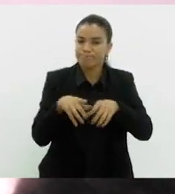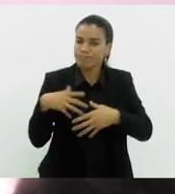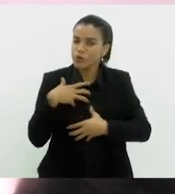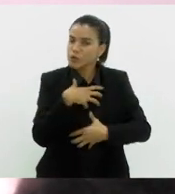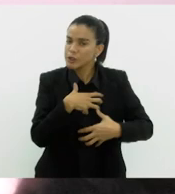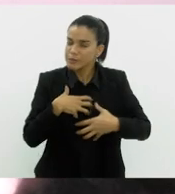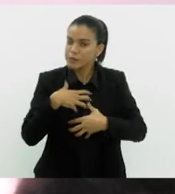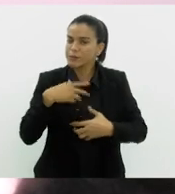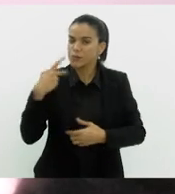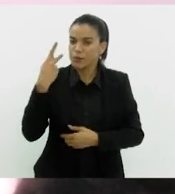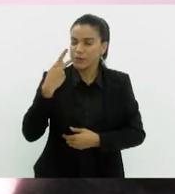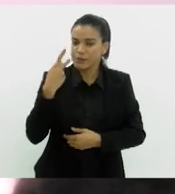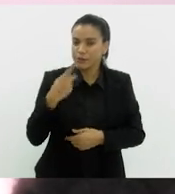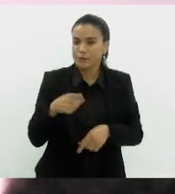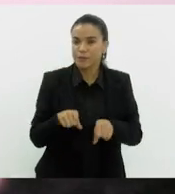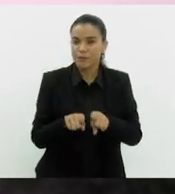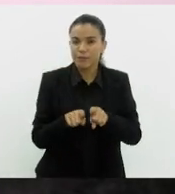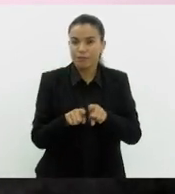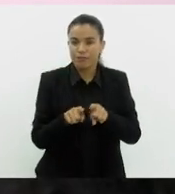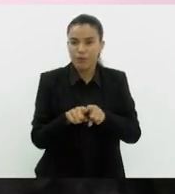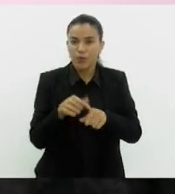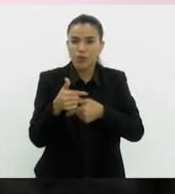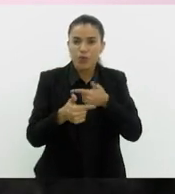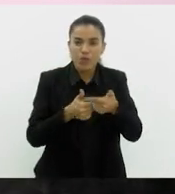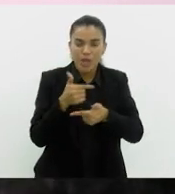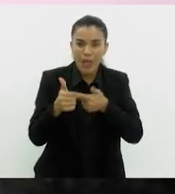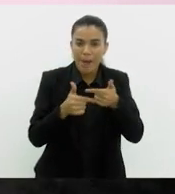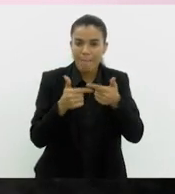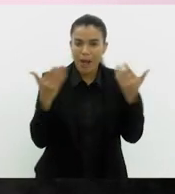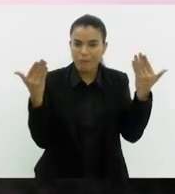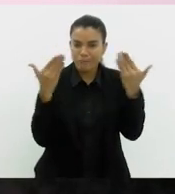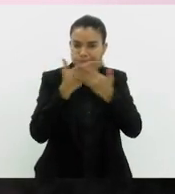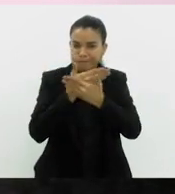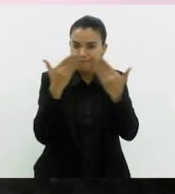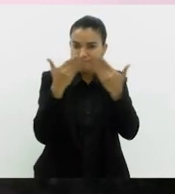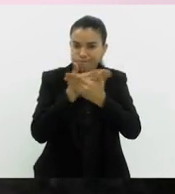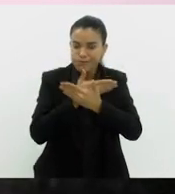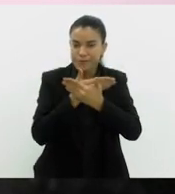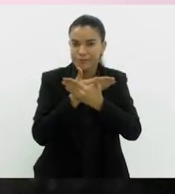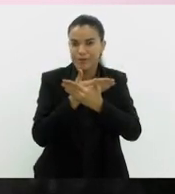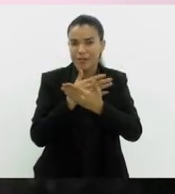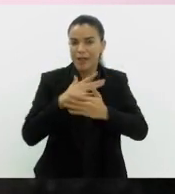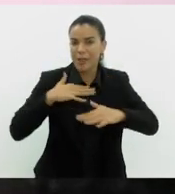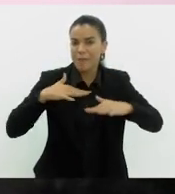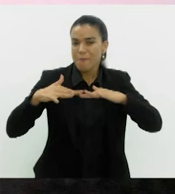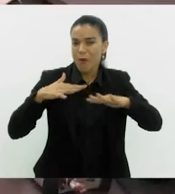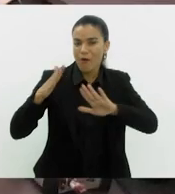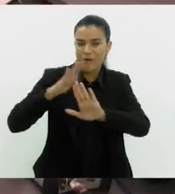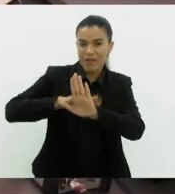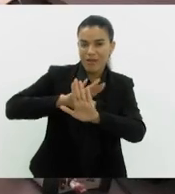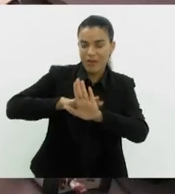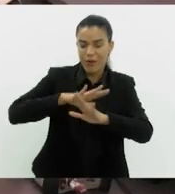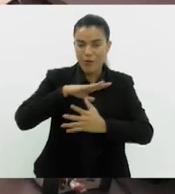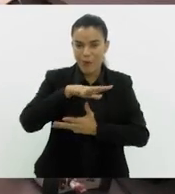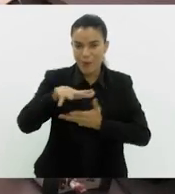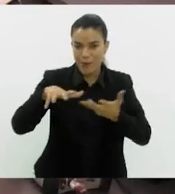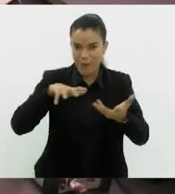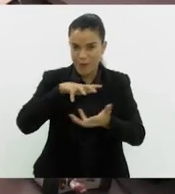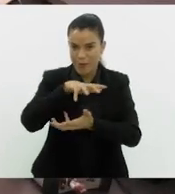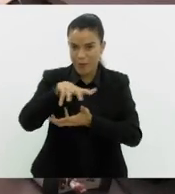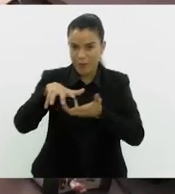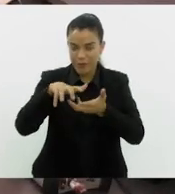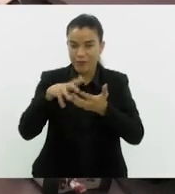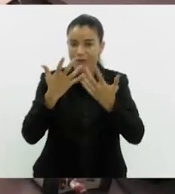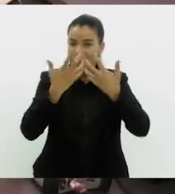falando, muitas vezes, né, desse trabalho invisível que move o mundo, que proporciona com que a nossa economia continue girando,